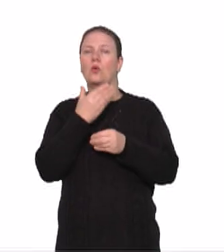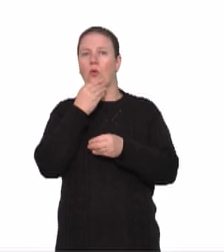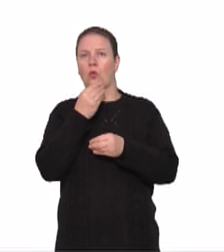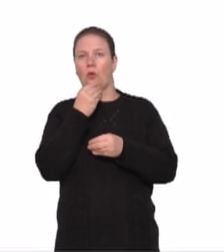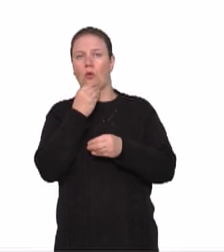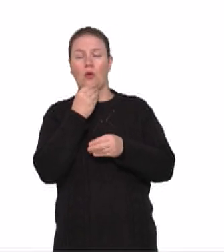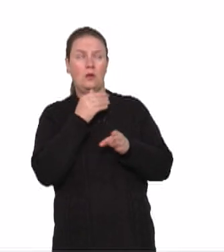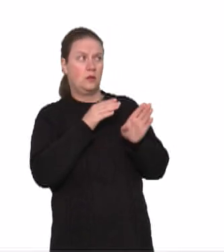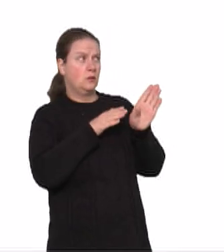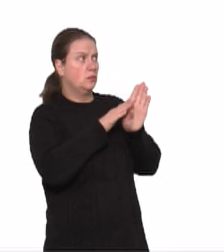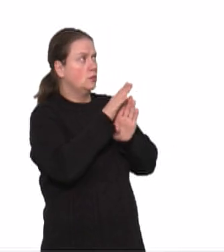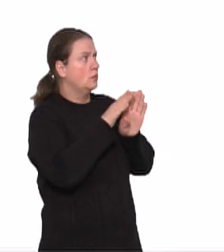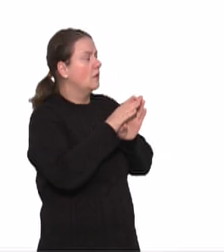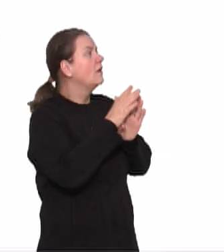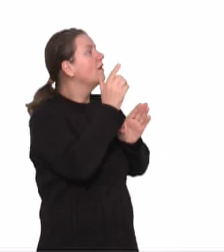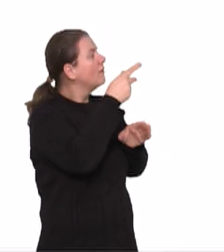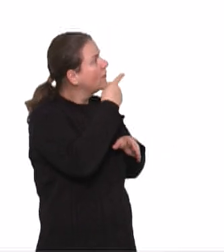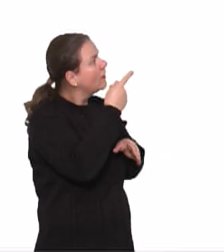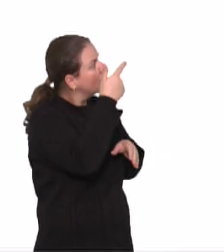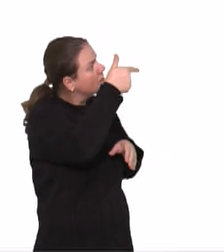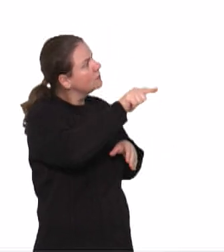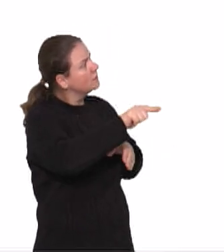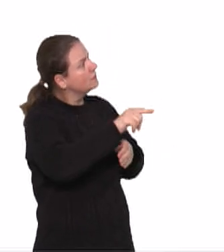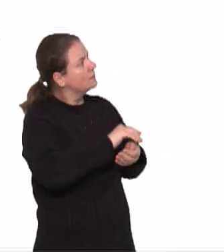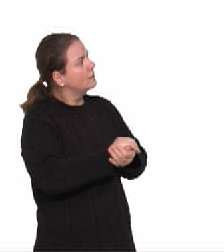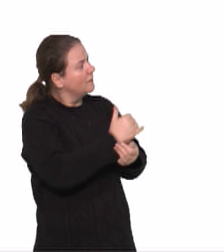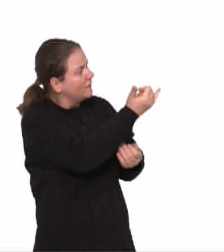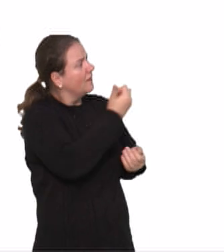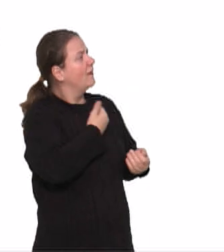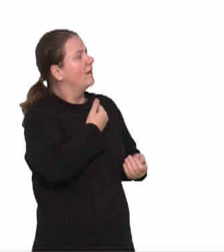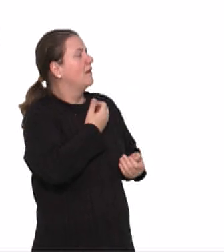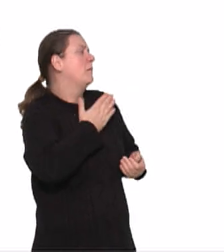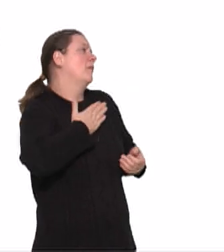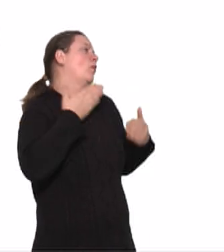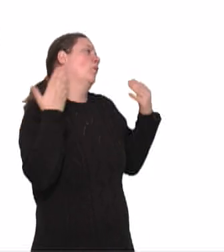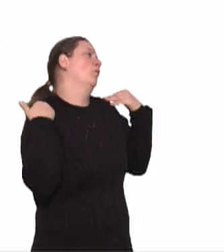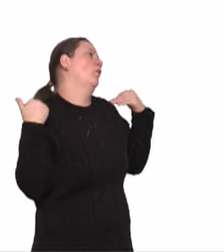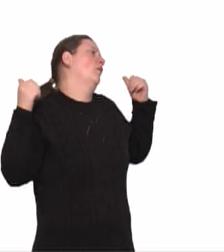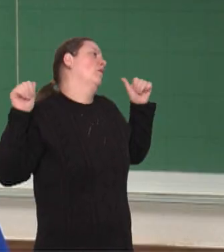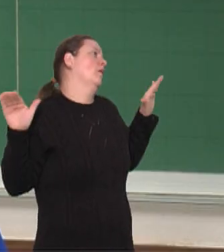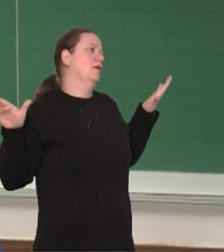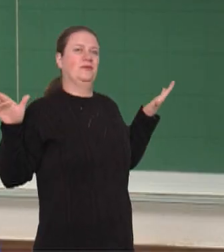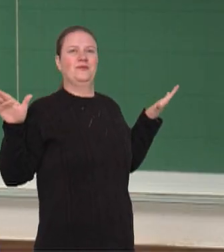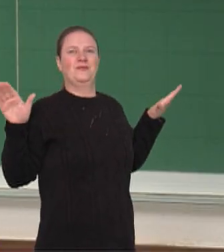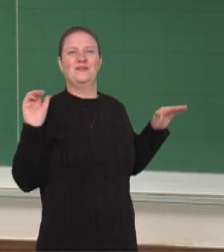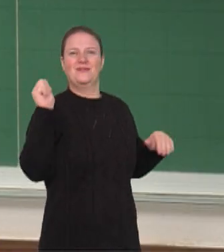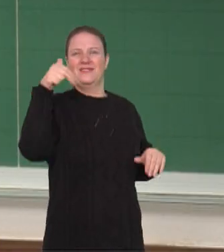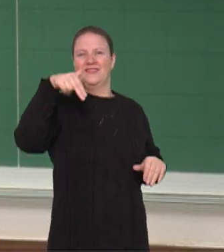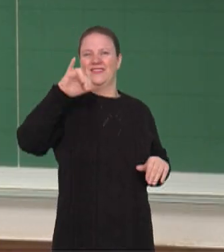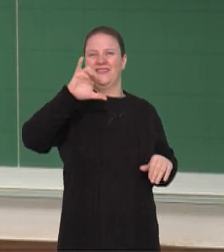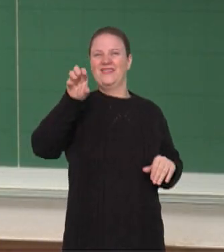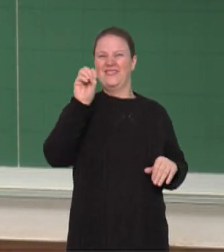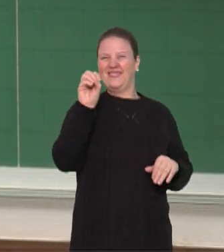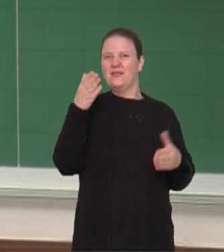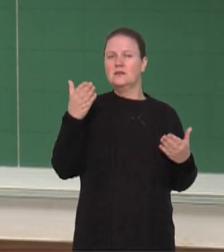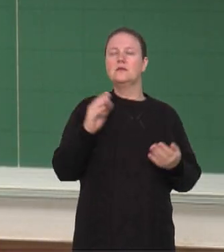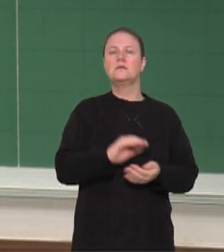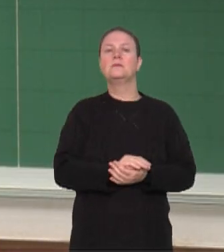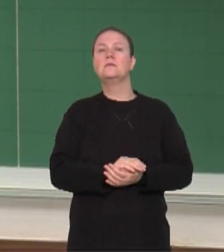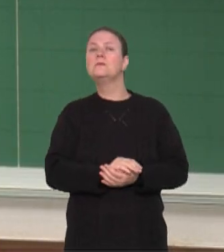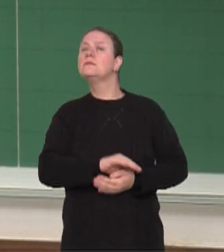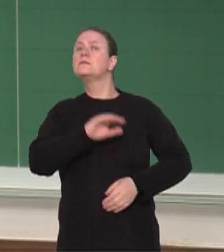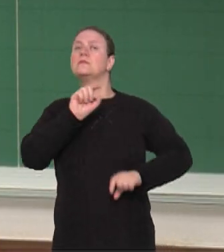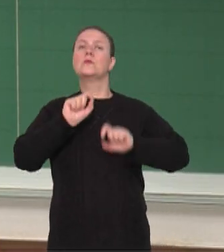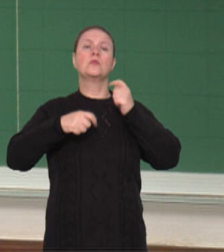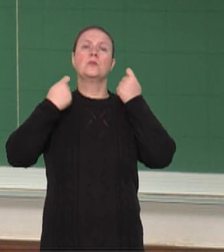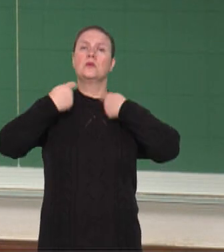que Julieta fale outra vez, chamando-a de anjo. Então, observe que nem sempre o discurso indireto necessariamente